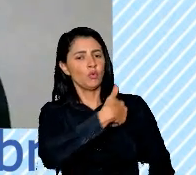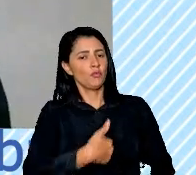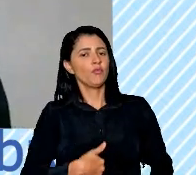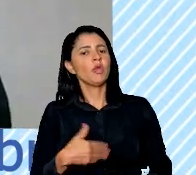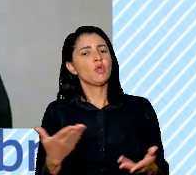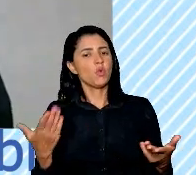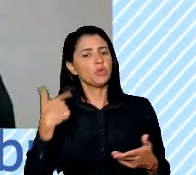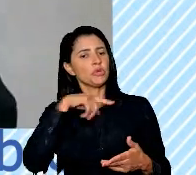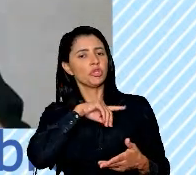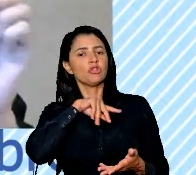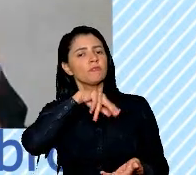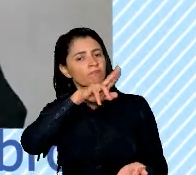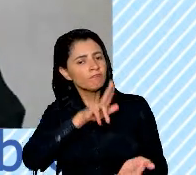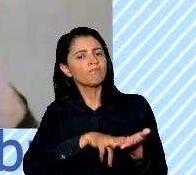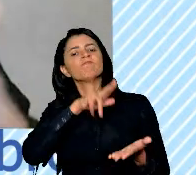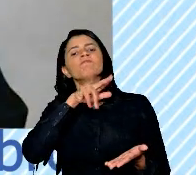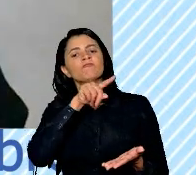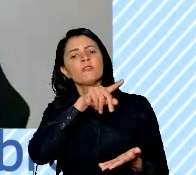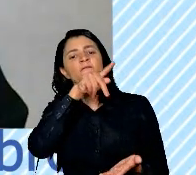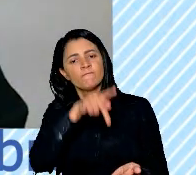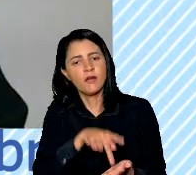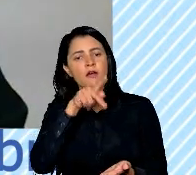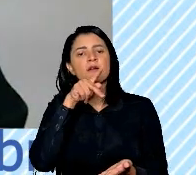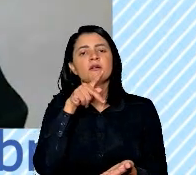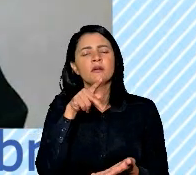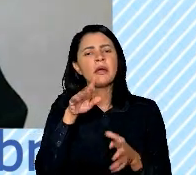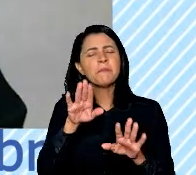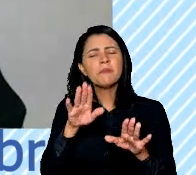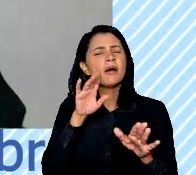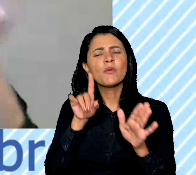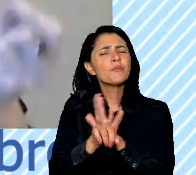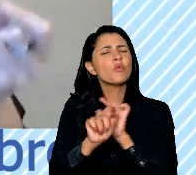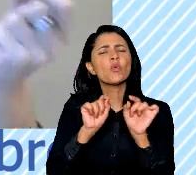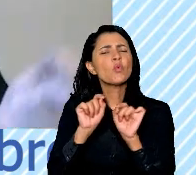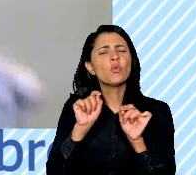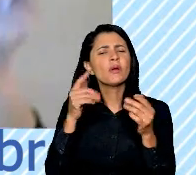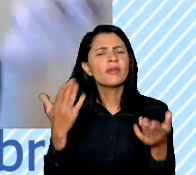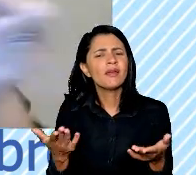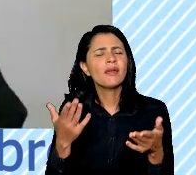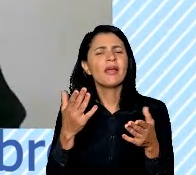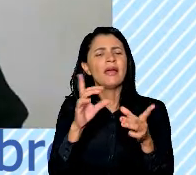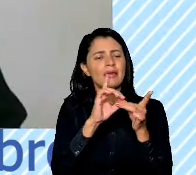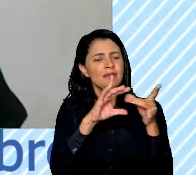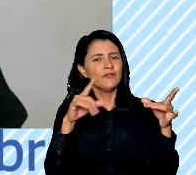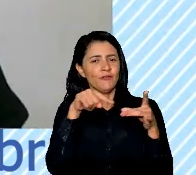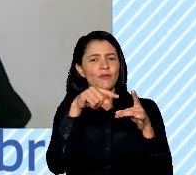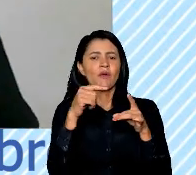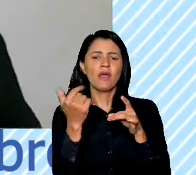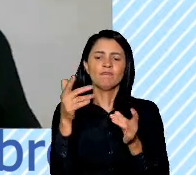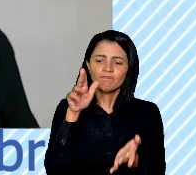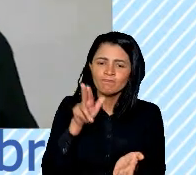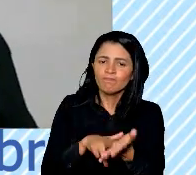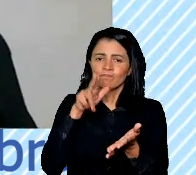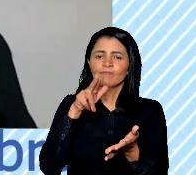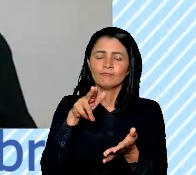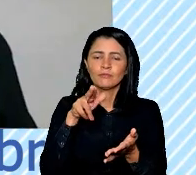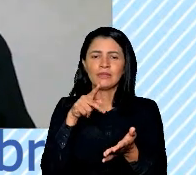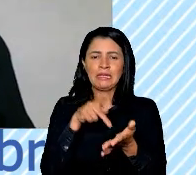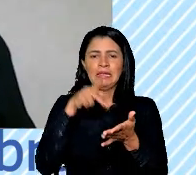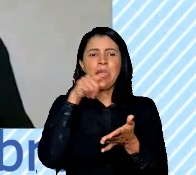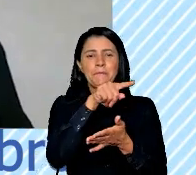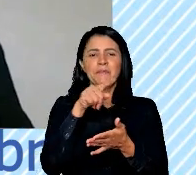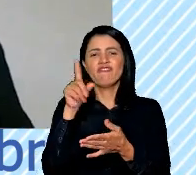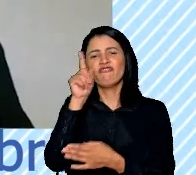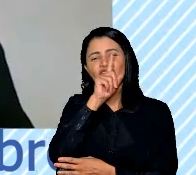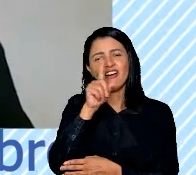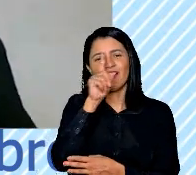consideramos legítimo. A questão que se coloca é o seguinte: a democracia triunfa em matéria de legitimidade, mas ela falha